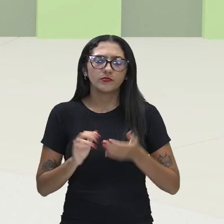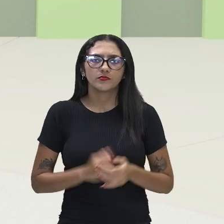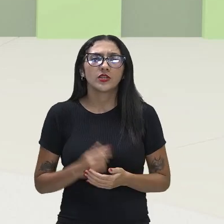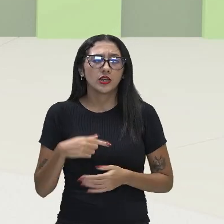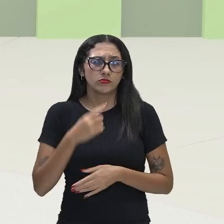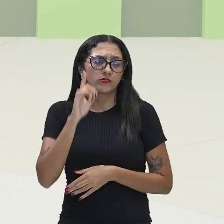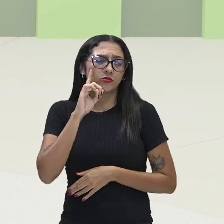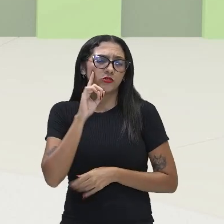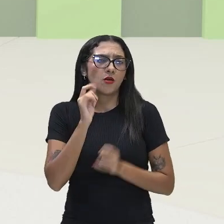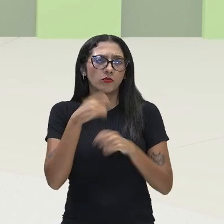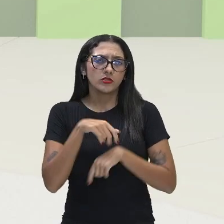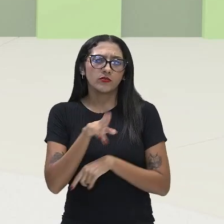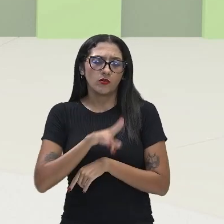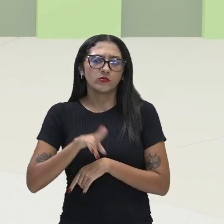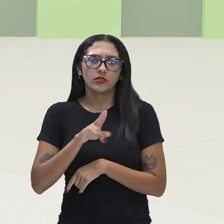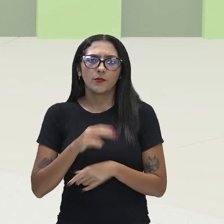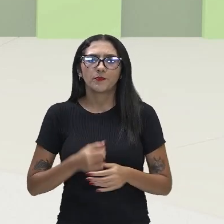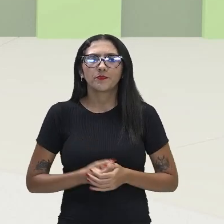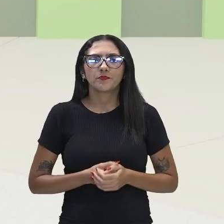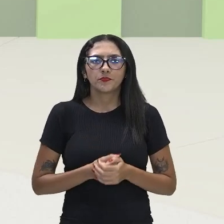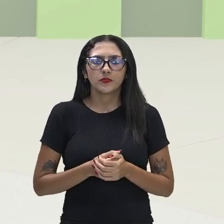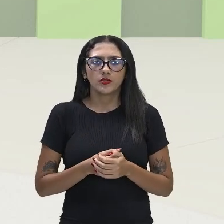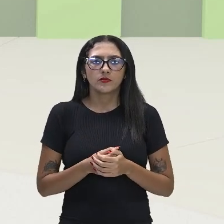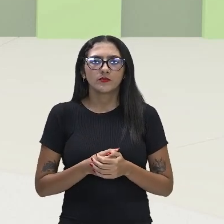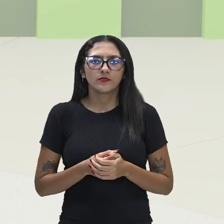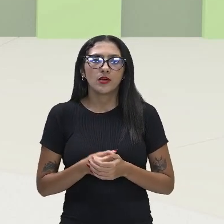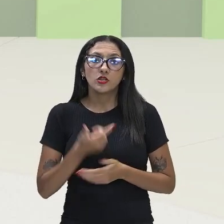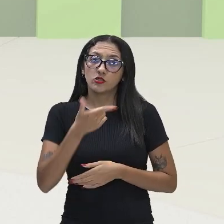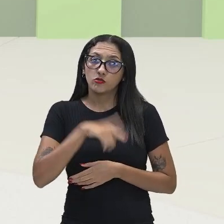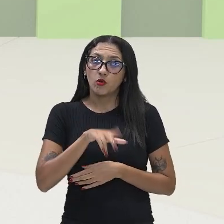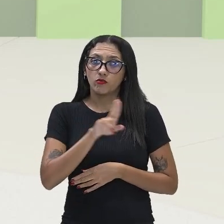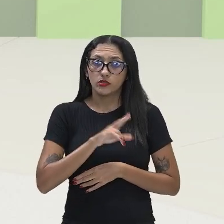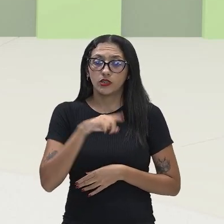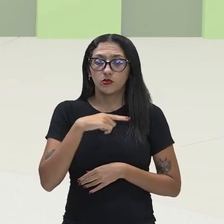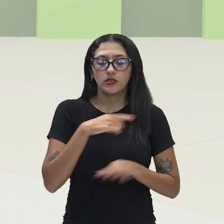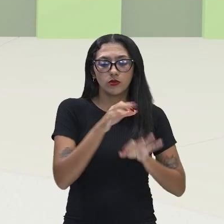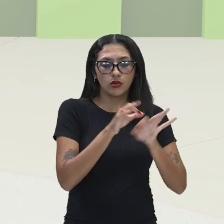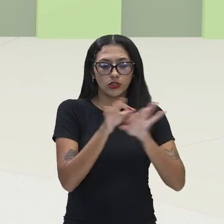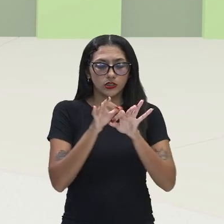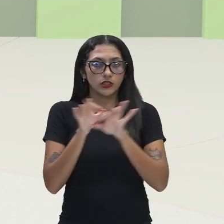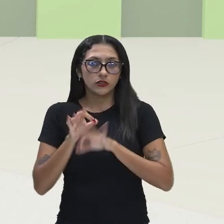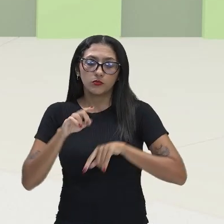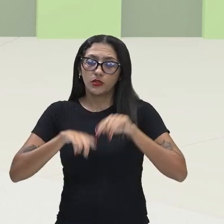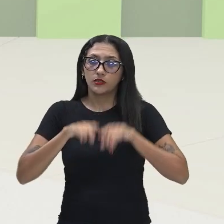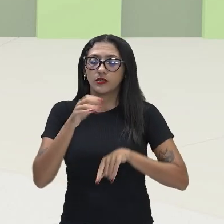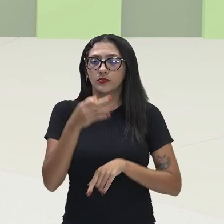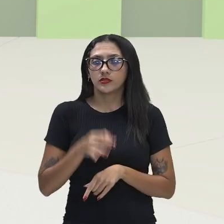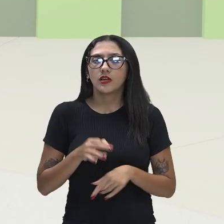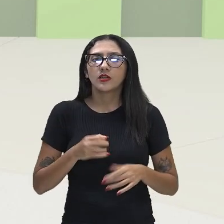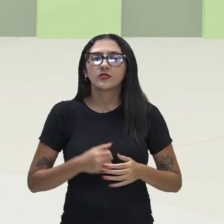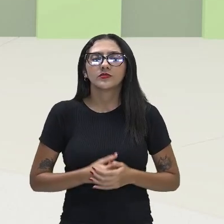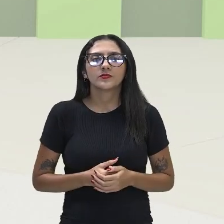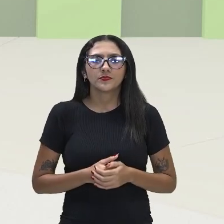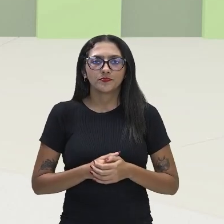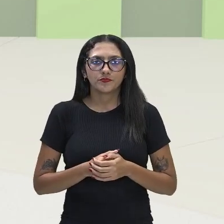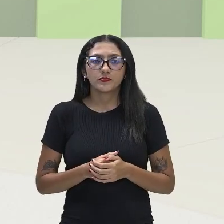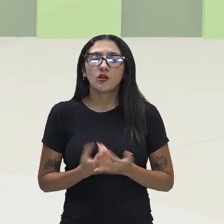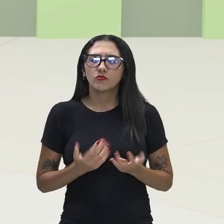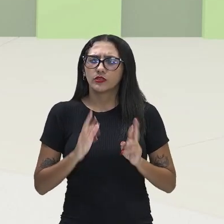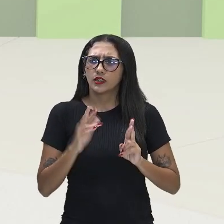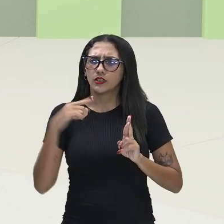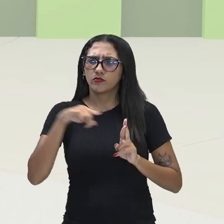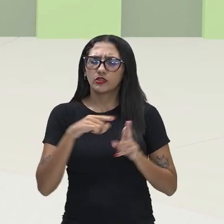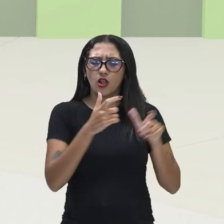a partir desses resíduos que foram separados. Então, você com certeza aí na sua cidade, você tem